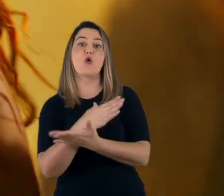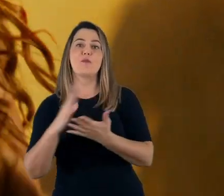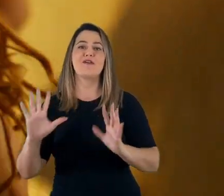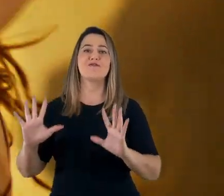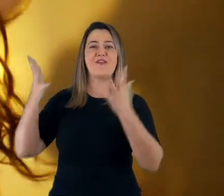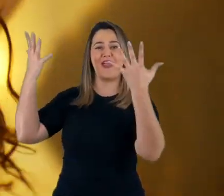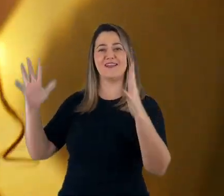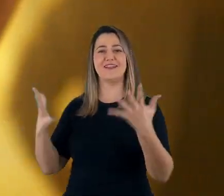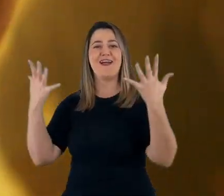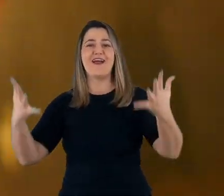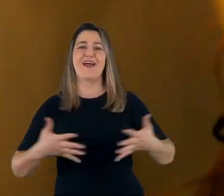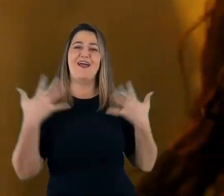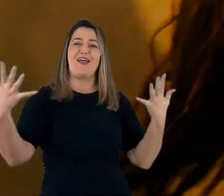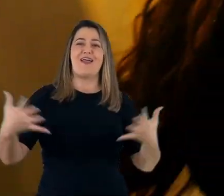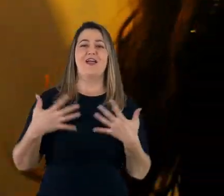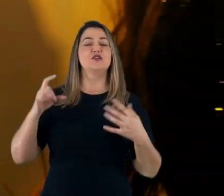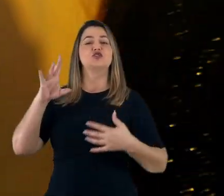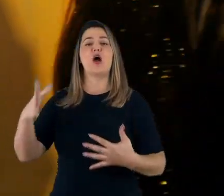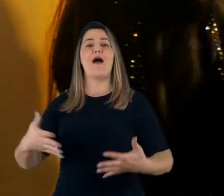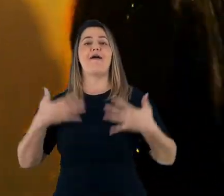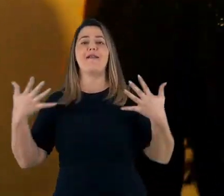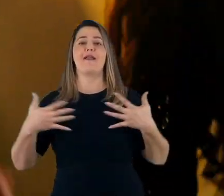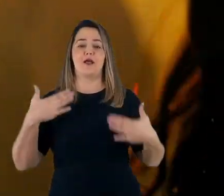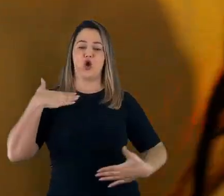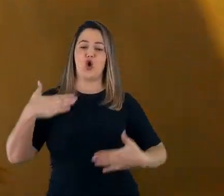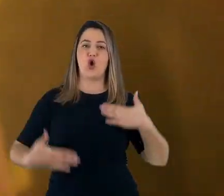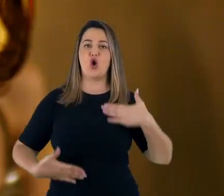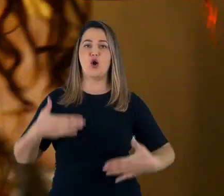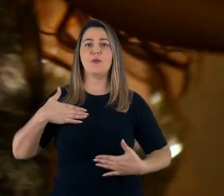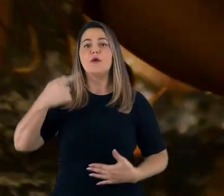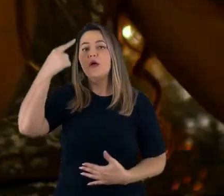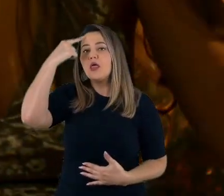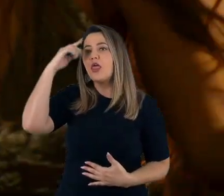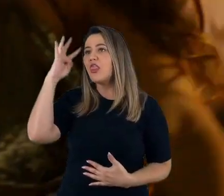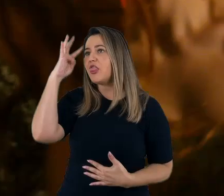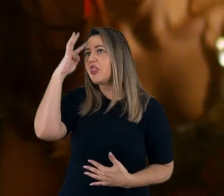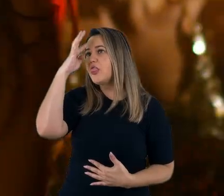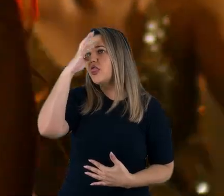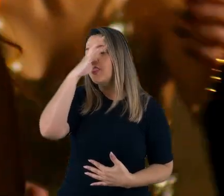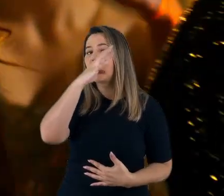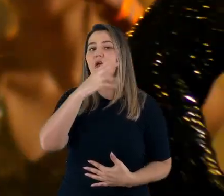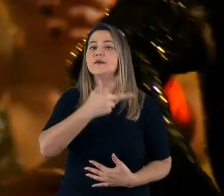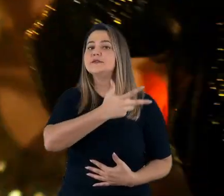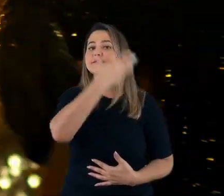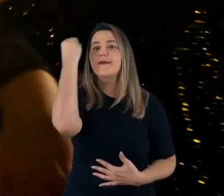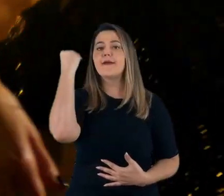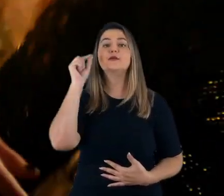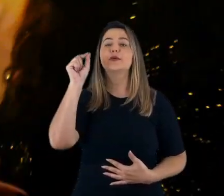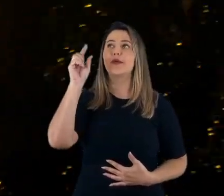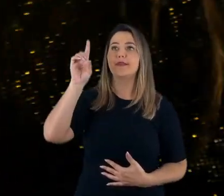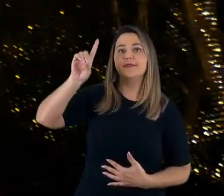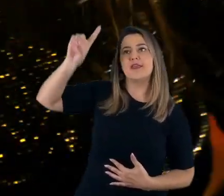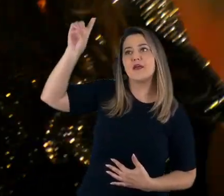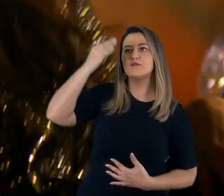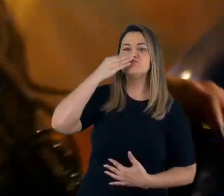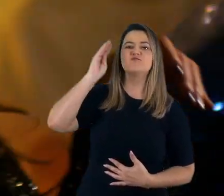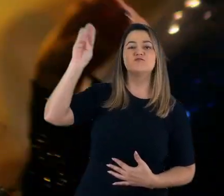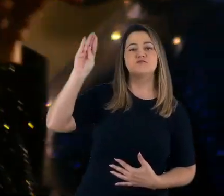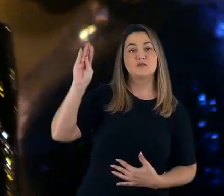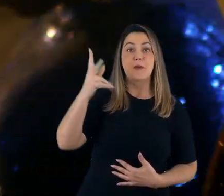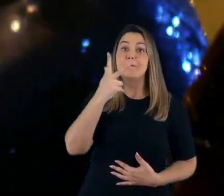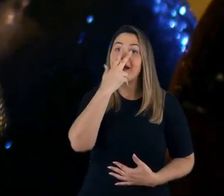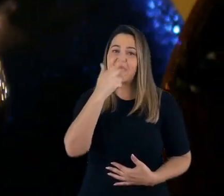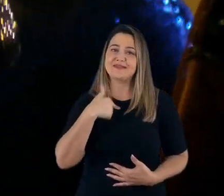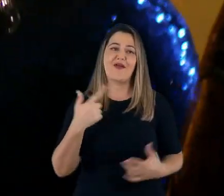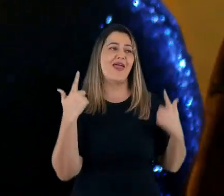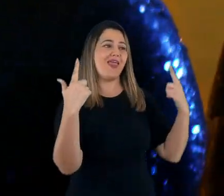Algumas festas que servem apenas para alegrar o corpo e alienar as pessoas da realidade e de Deus. Elas pensam que estão se